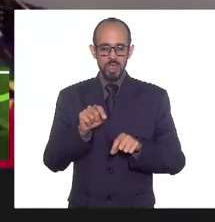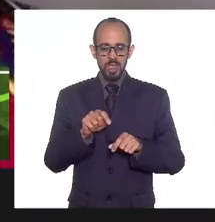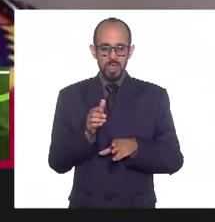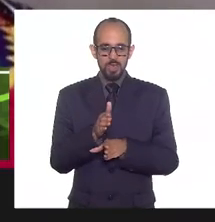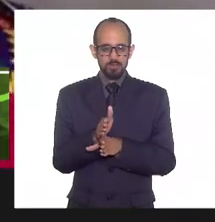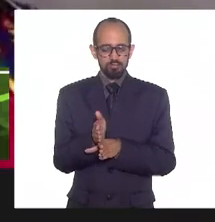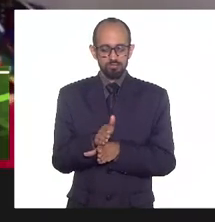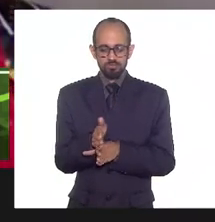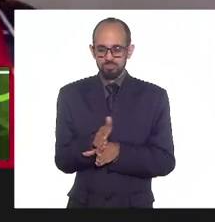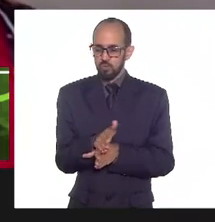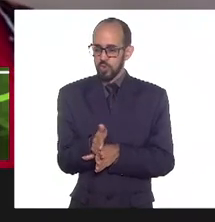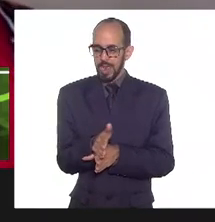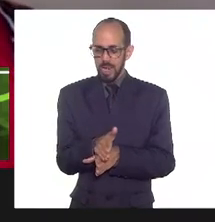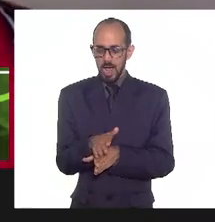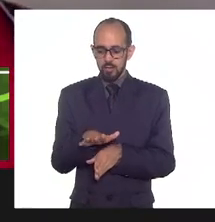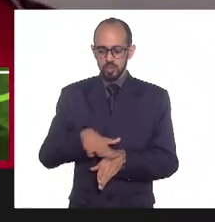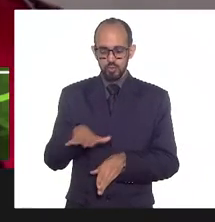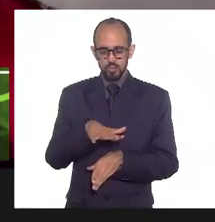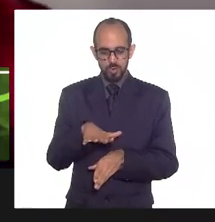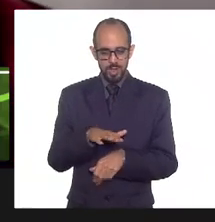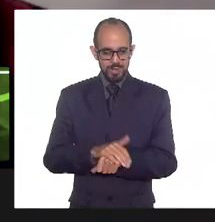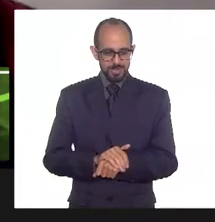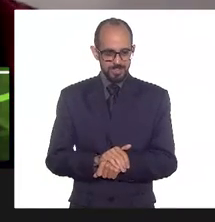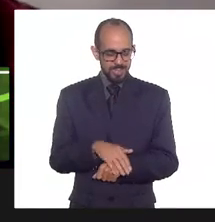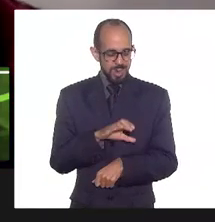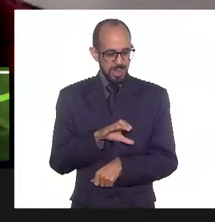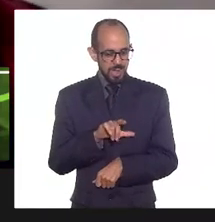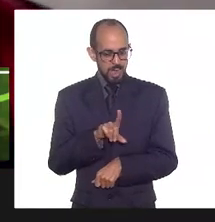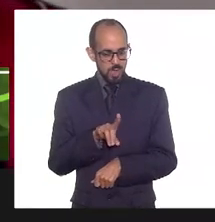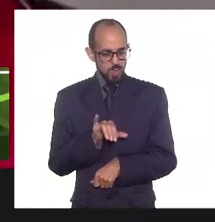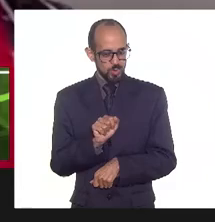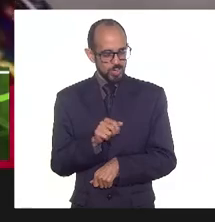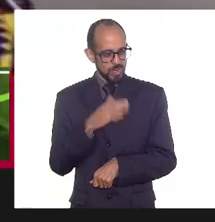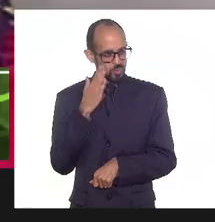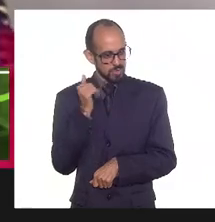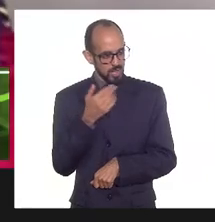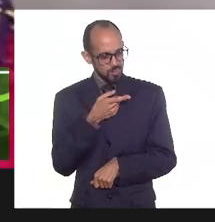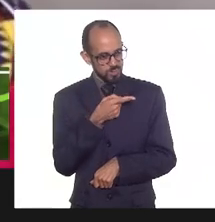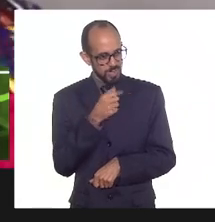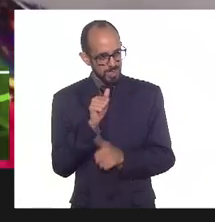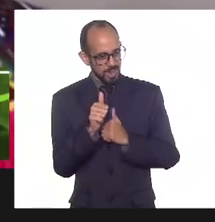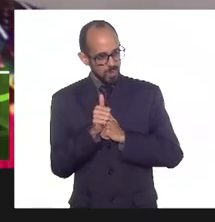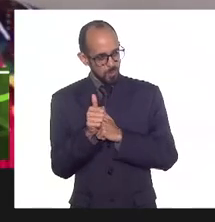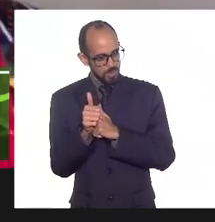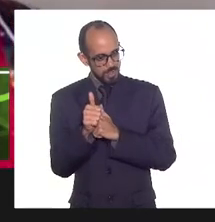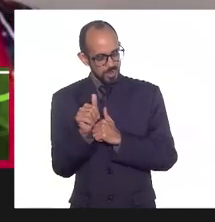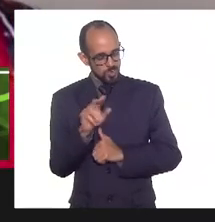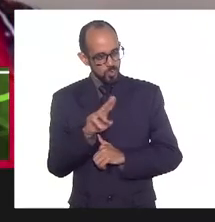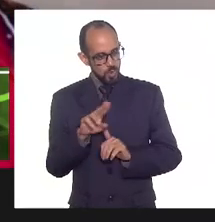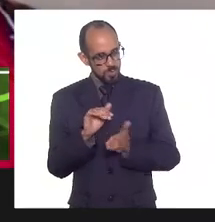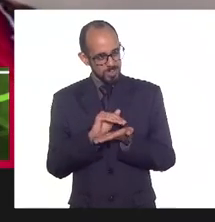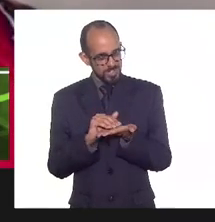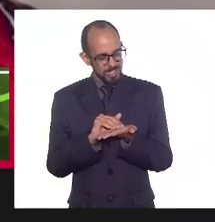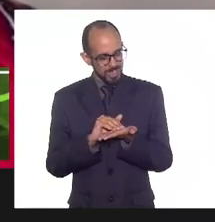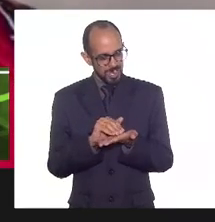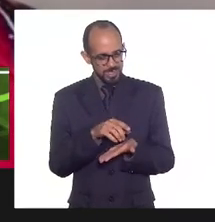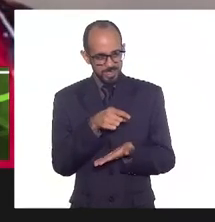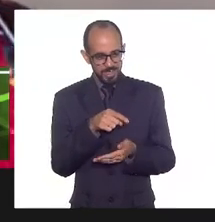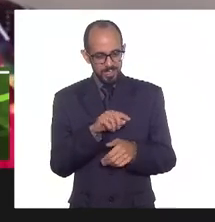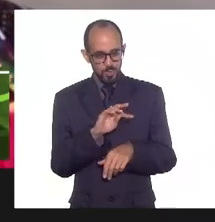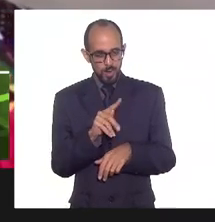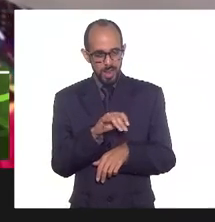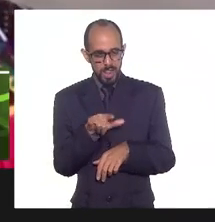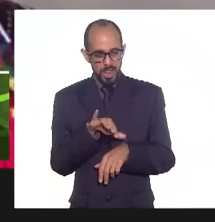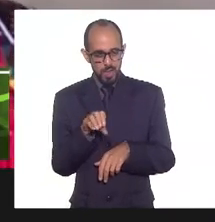vulnerabilizados e aí Cláudia sei que você está aí também acompanhando em nome da secretaria acho que trouxe também o Helio um